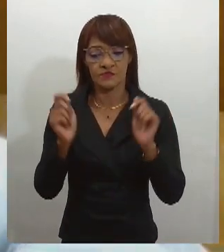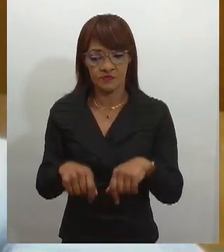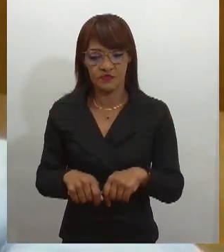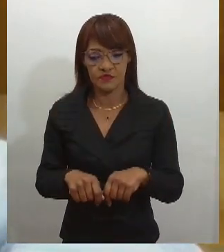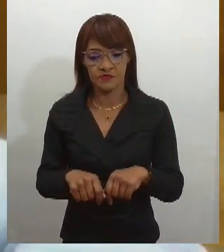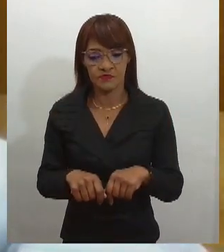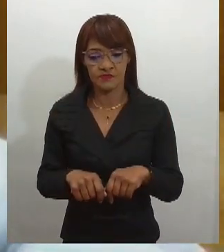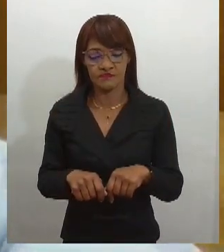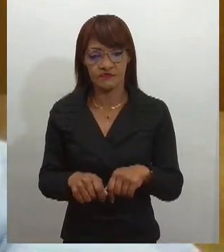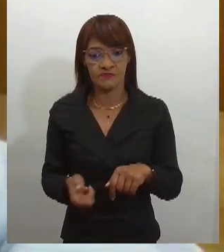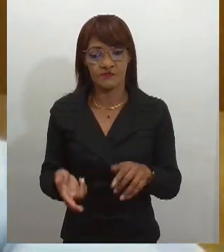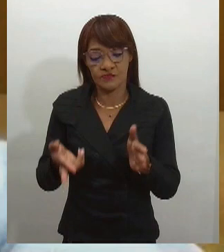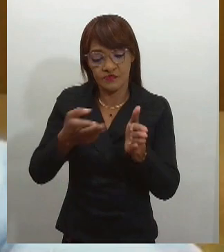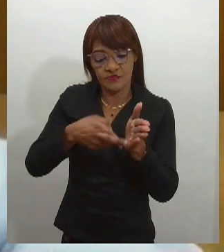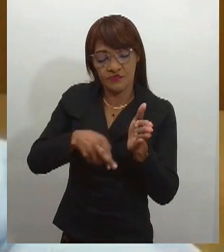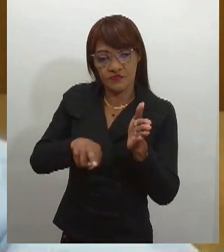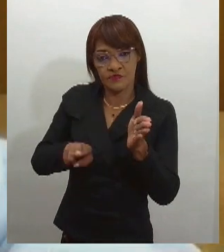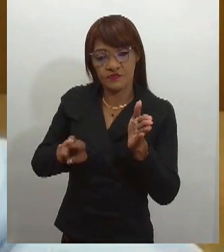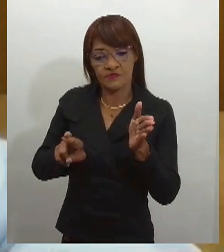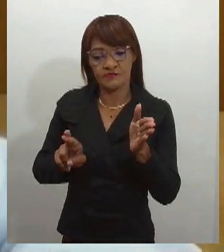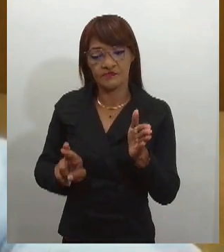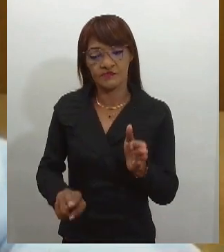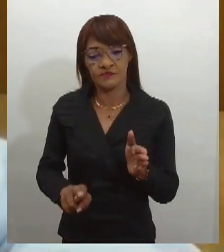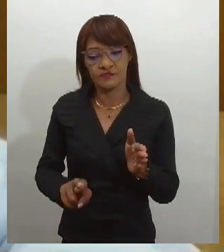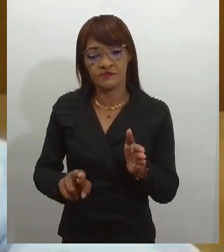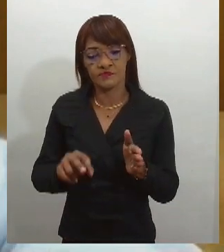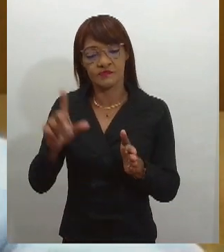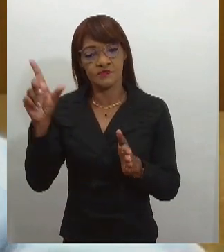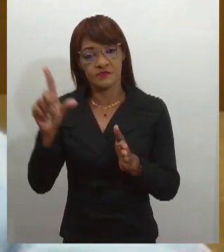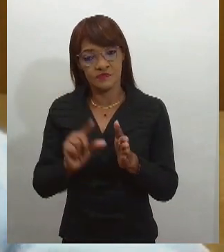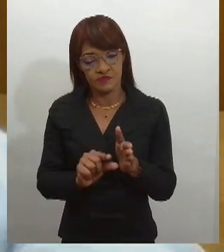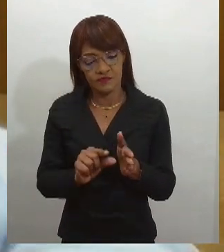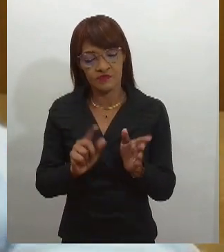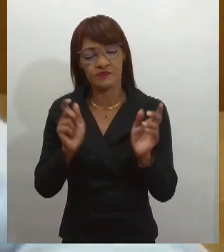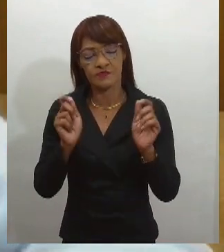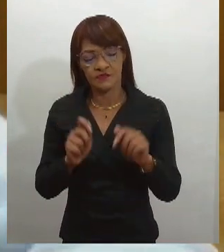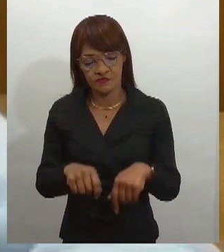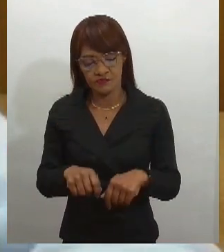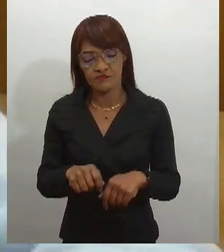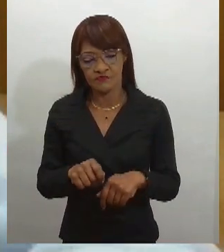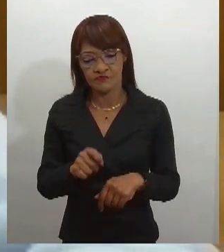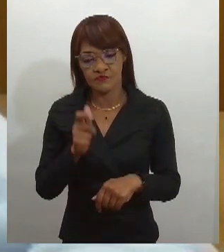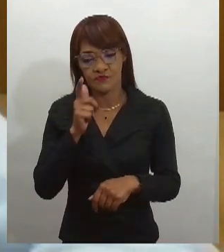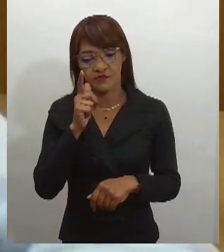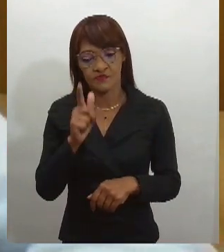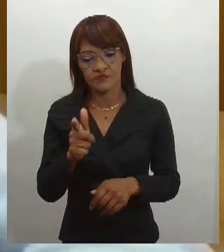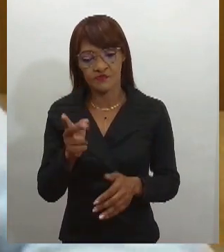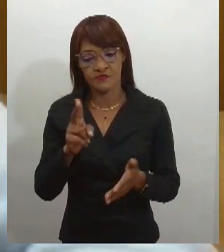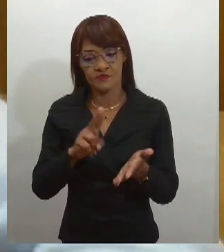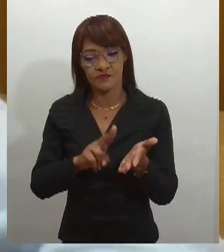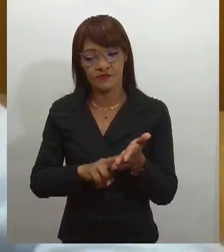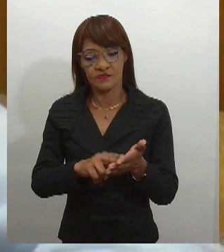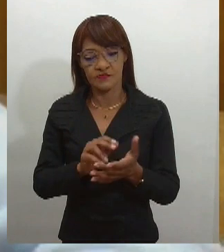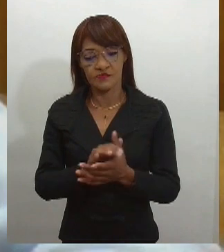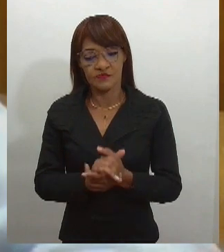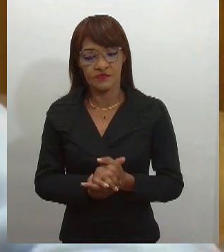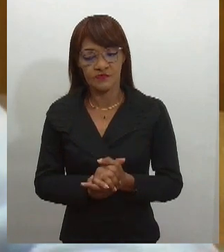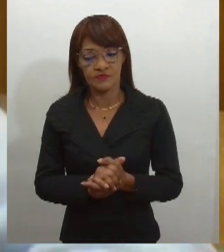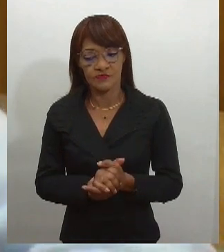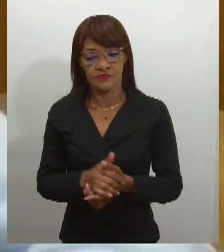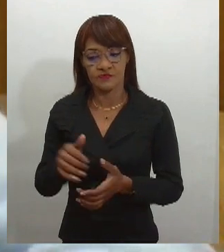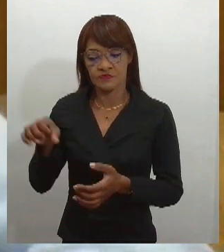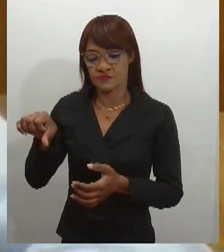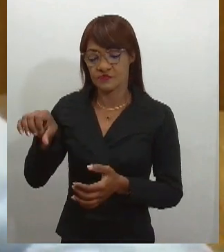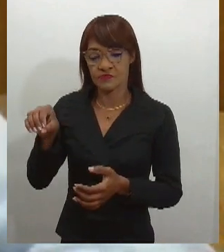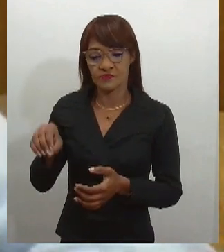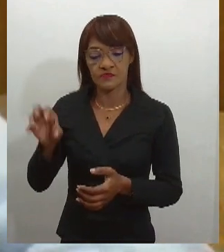revisar e assim consegue. Consegue sim, que eu tenho aqui no nosso escritório, muito, 90% de